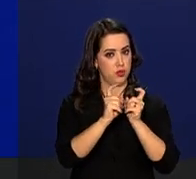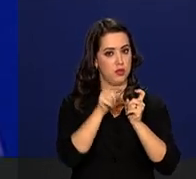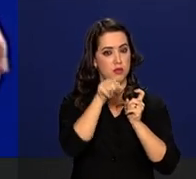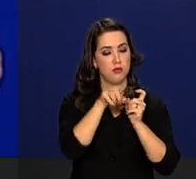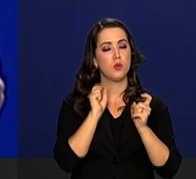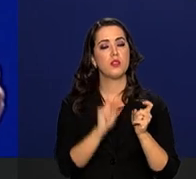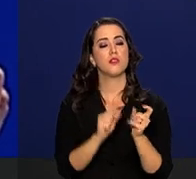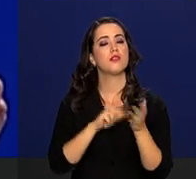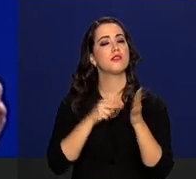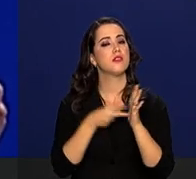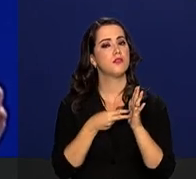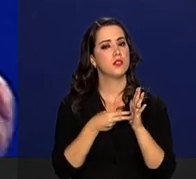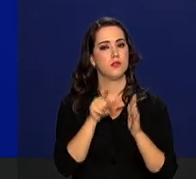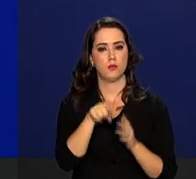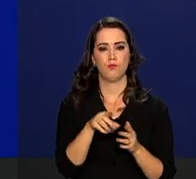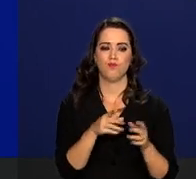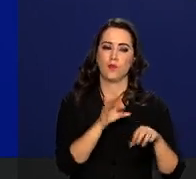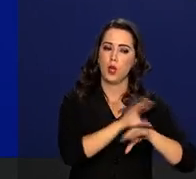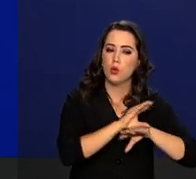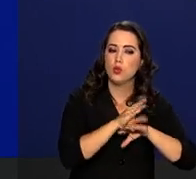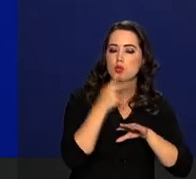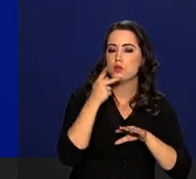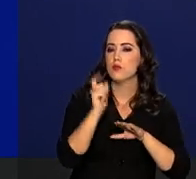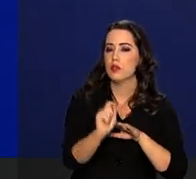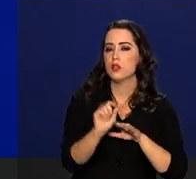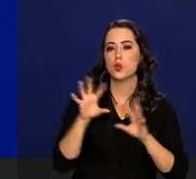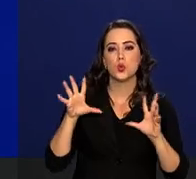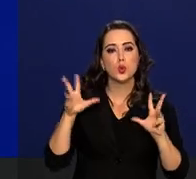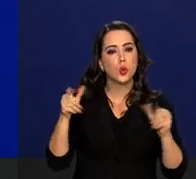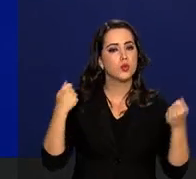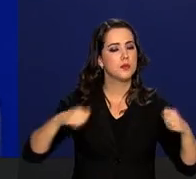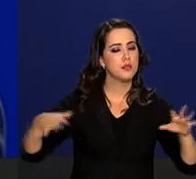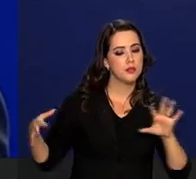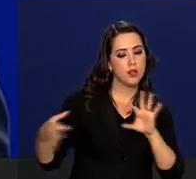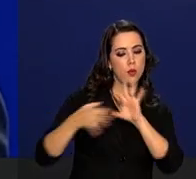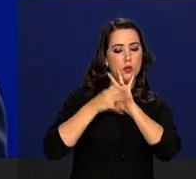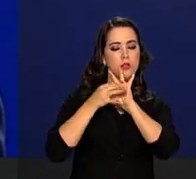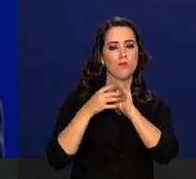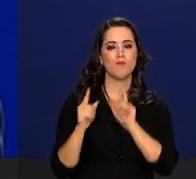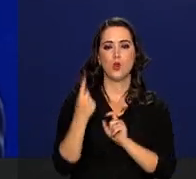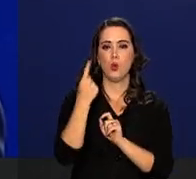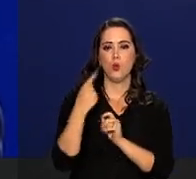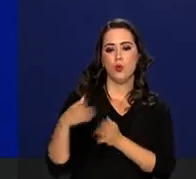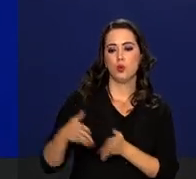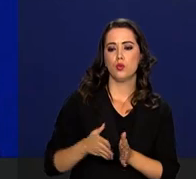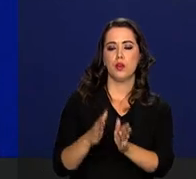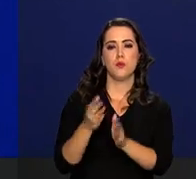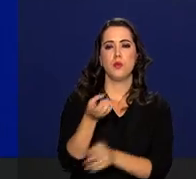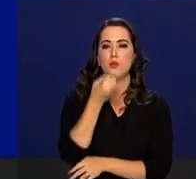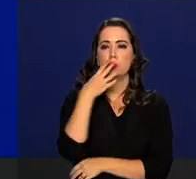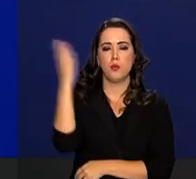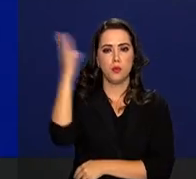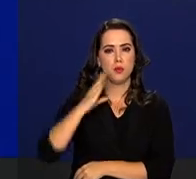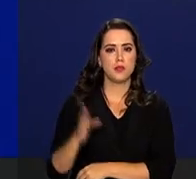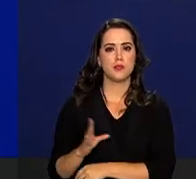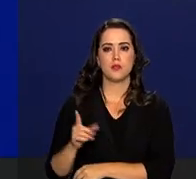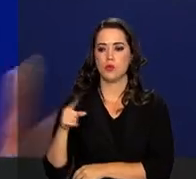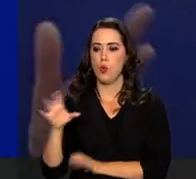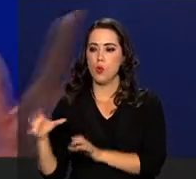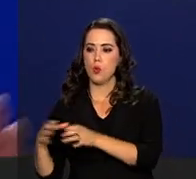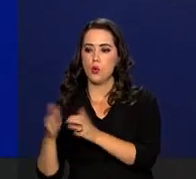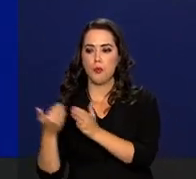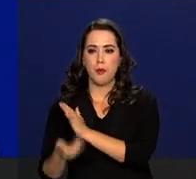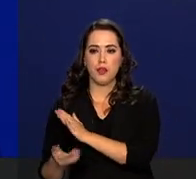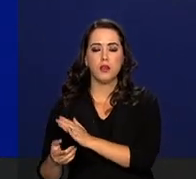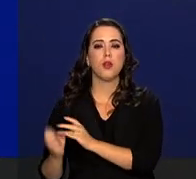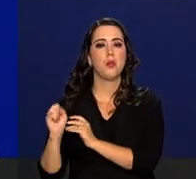em que, segundo a Constituição Federal, todos devem unir-se em busca do bem comum, tanto situação como oposição.